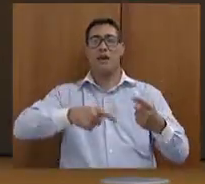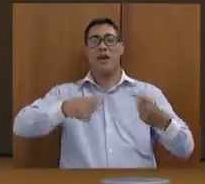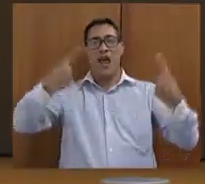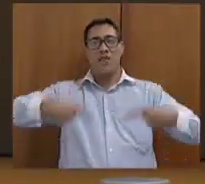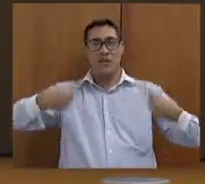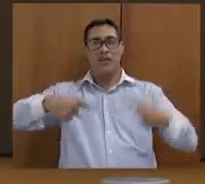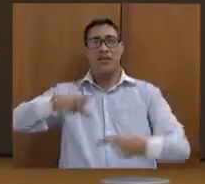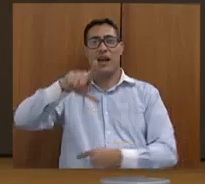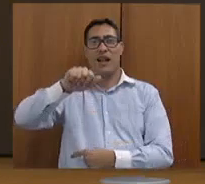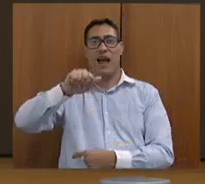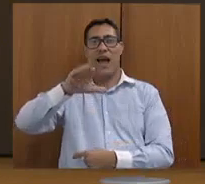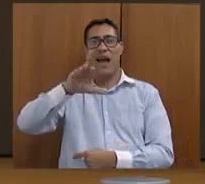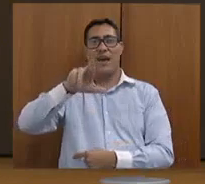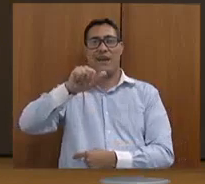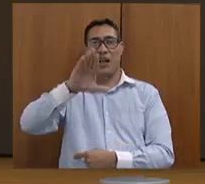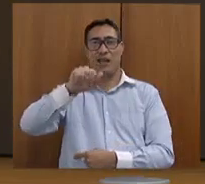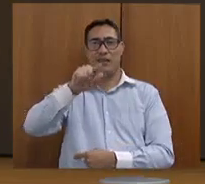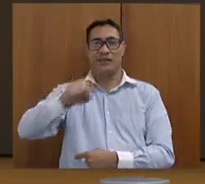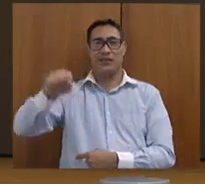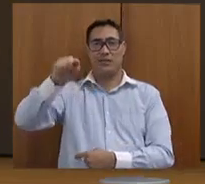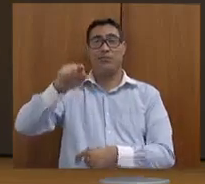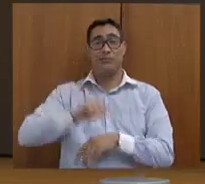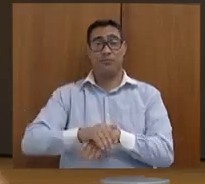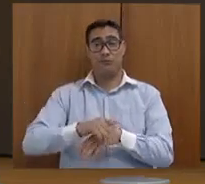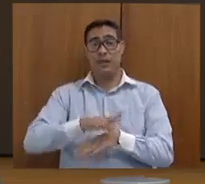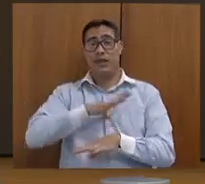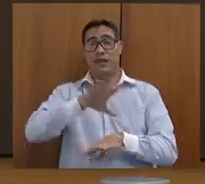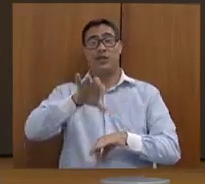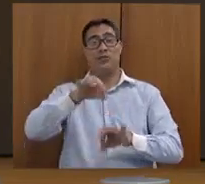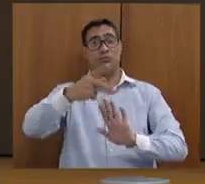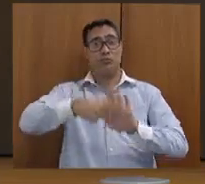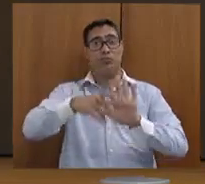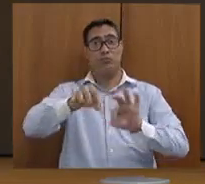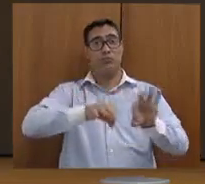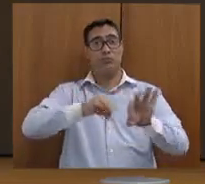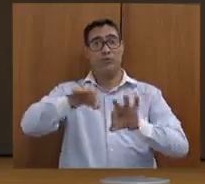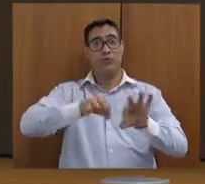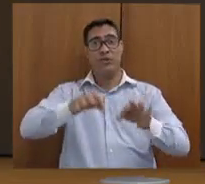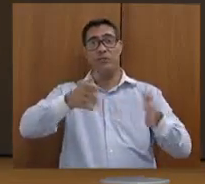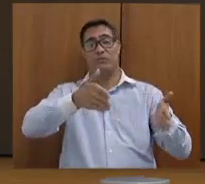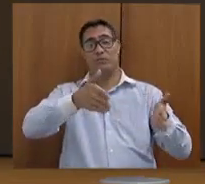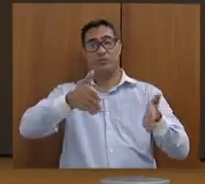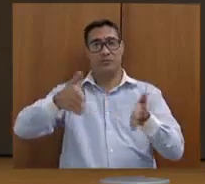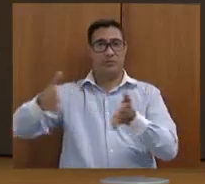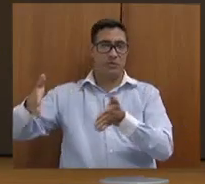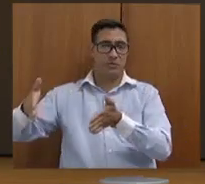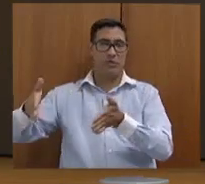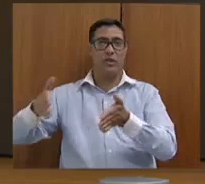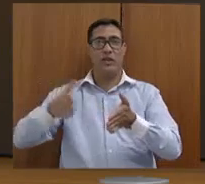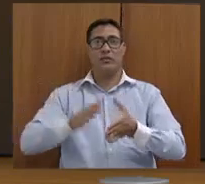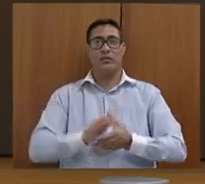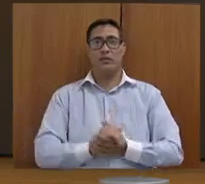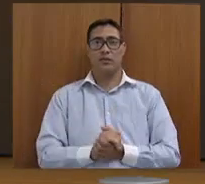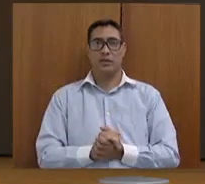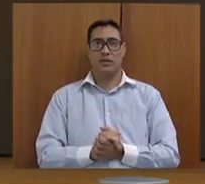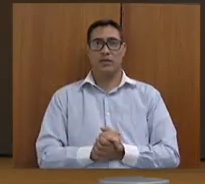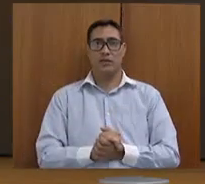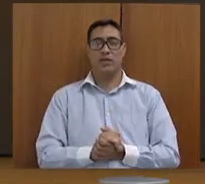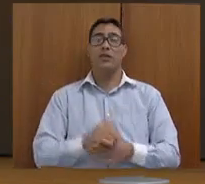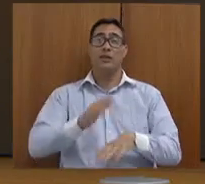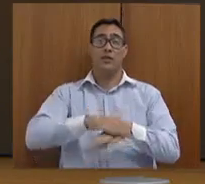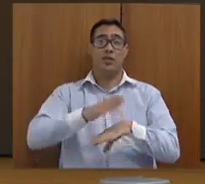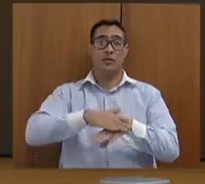então na questão dos projetos na questão da